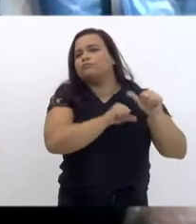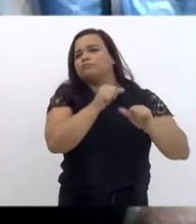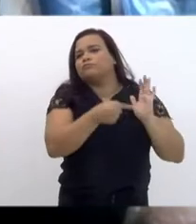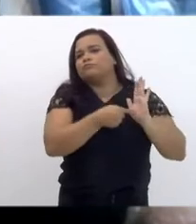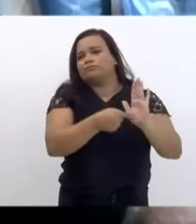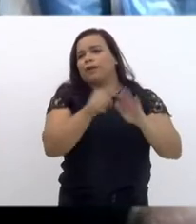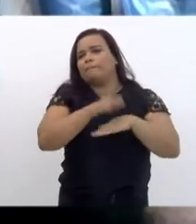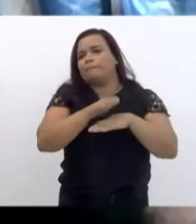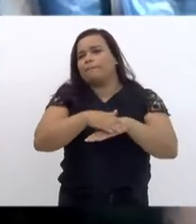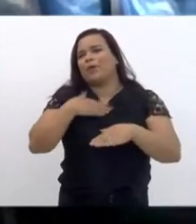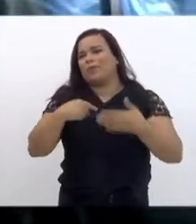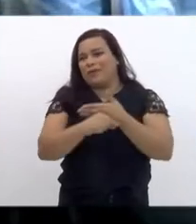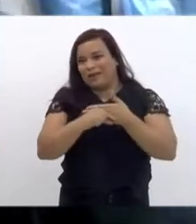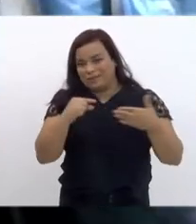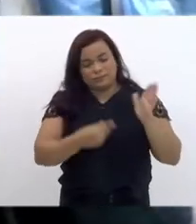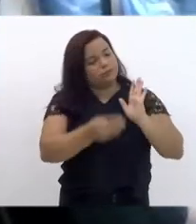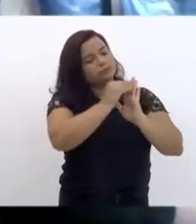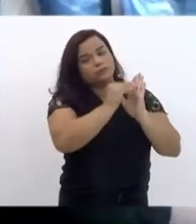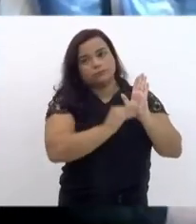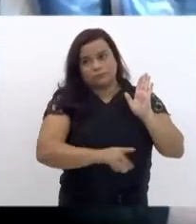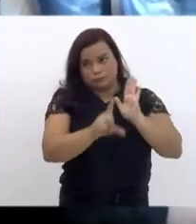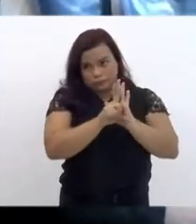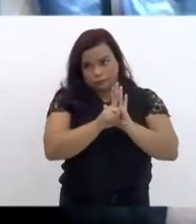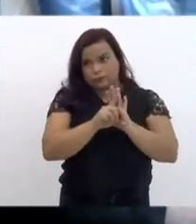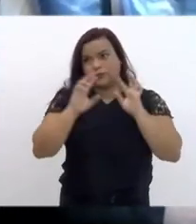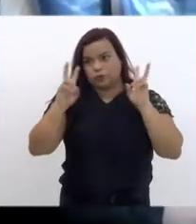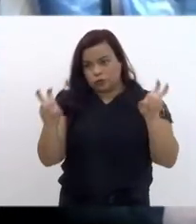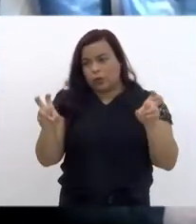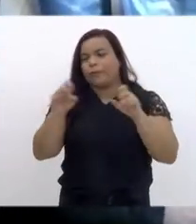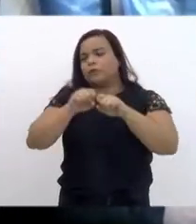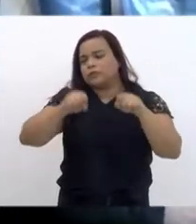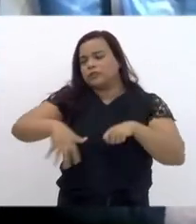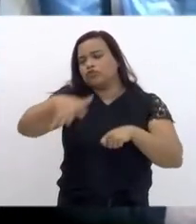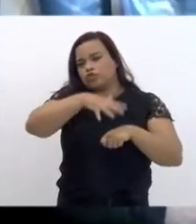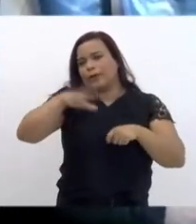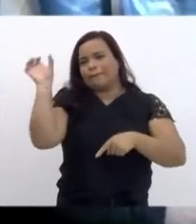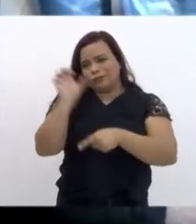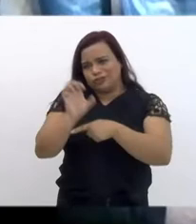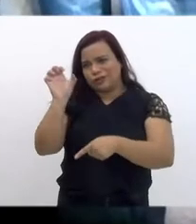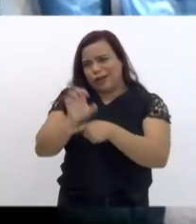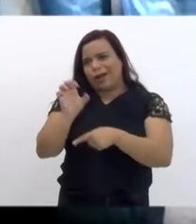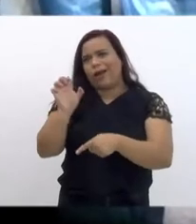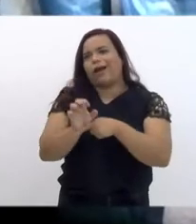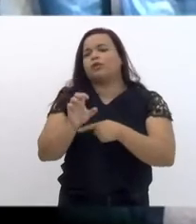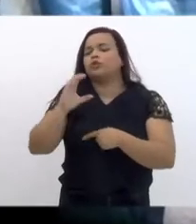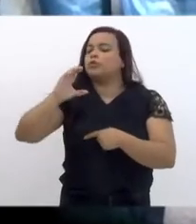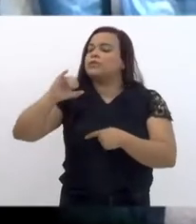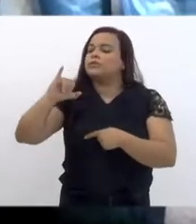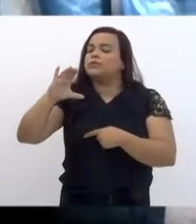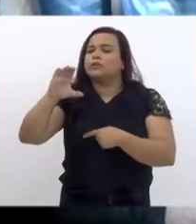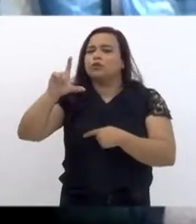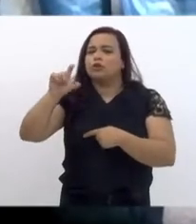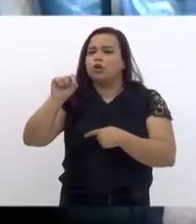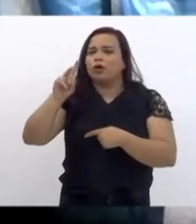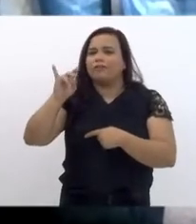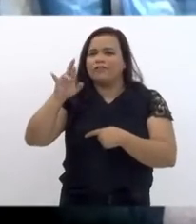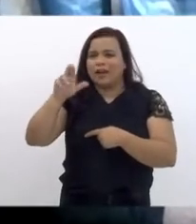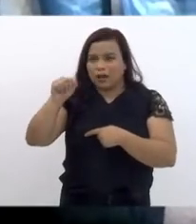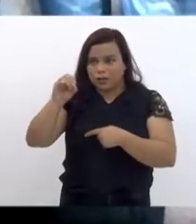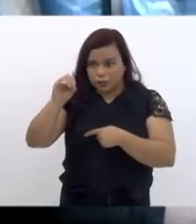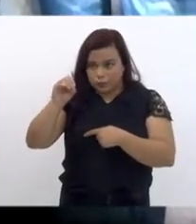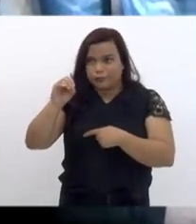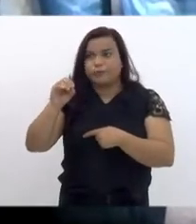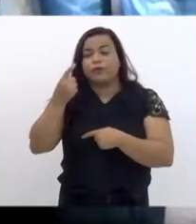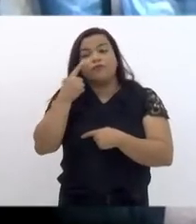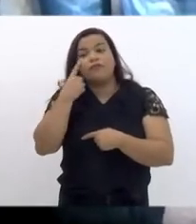minha autoria, que criou o sistema estadual cicloviário. Mas eu proponho uma subemenda que fica assim, veja se vocês estão